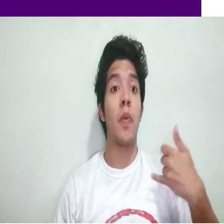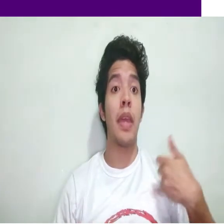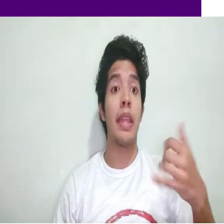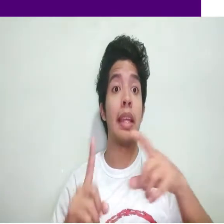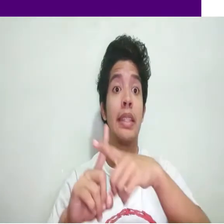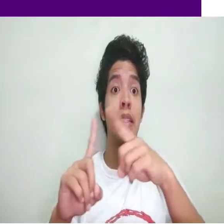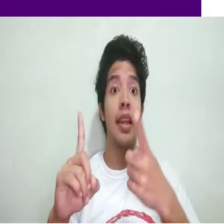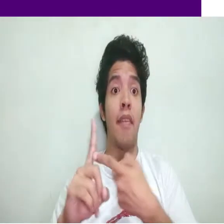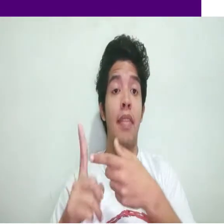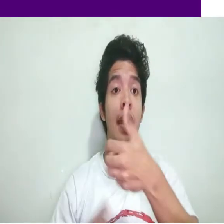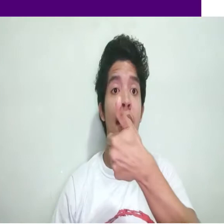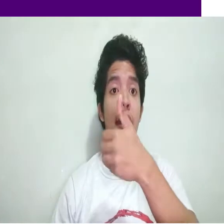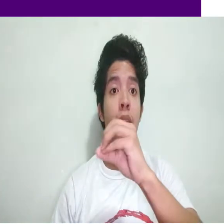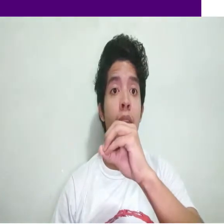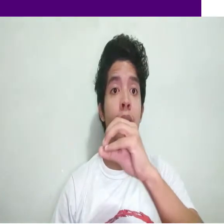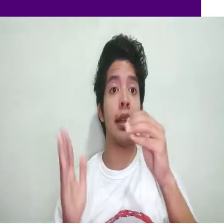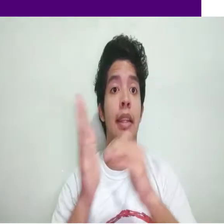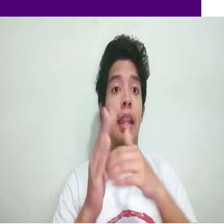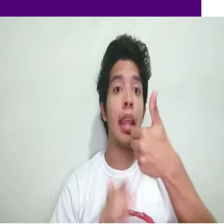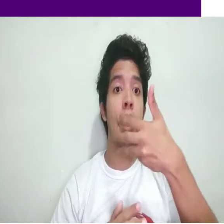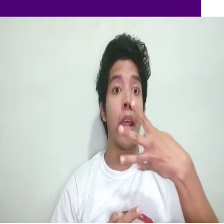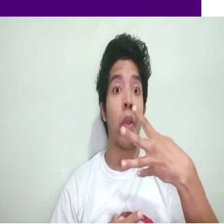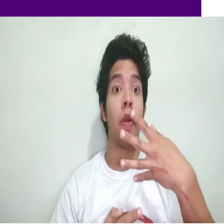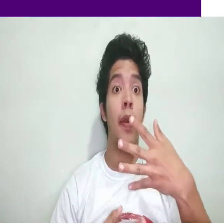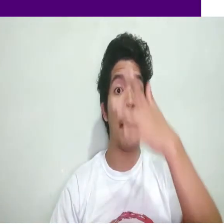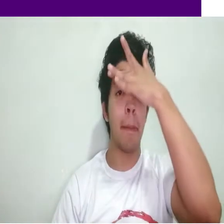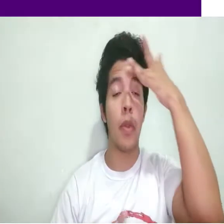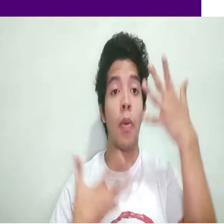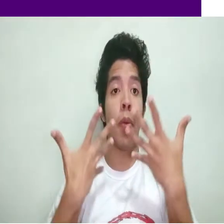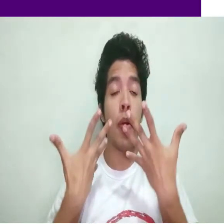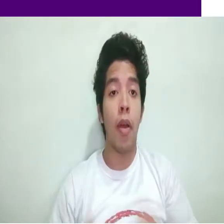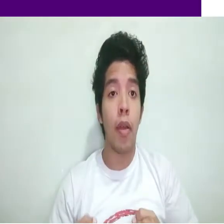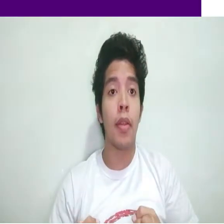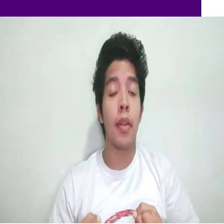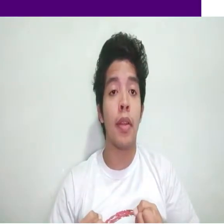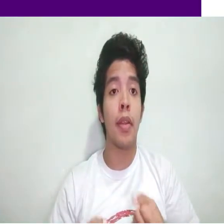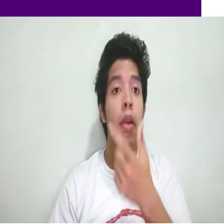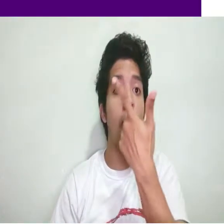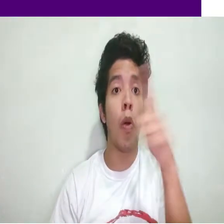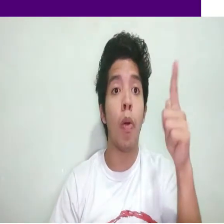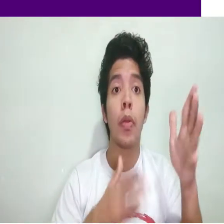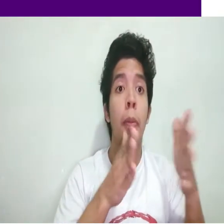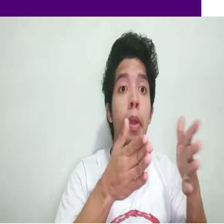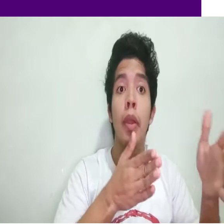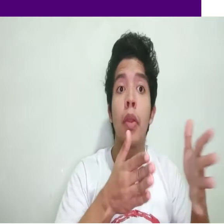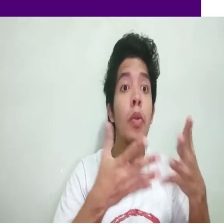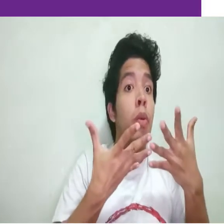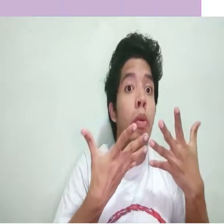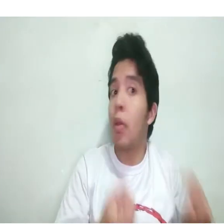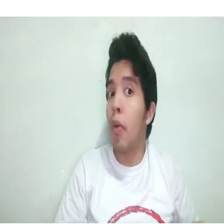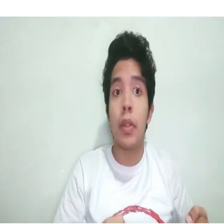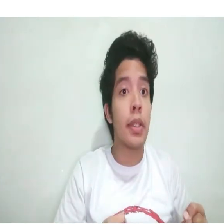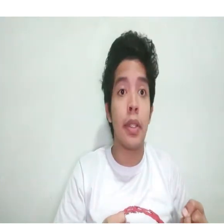E a gravidez na faixa etária de 10 a 14 anos é bem mais aceita do que com a faixa etária mais avançada.